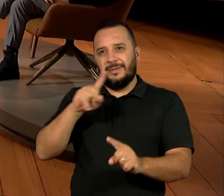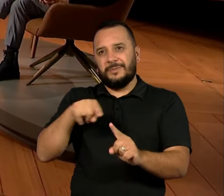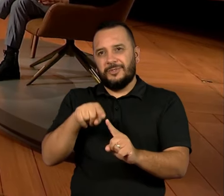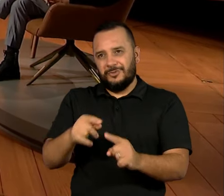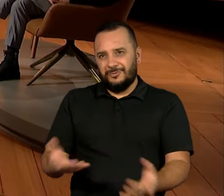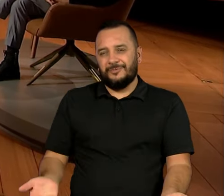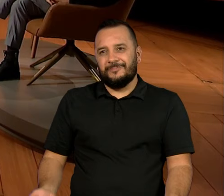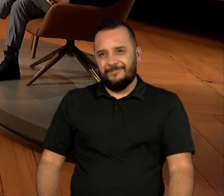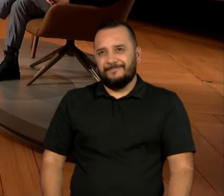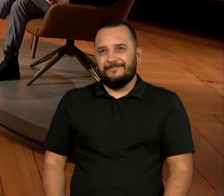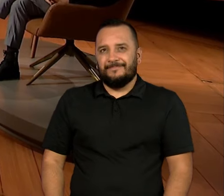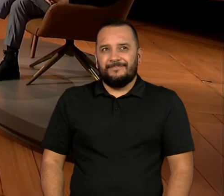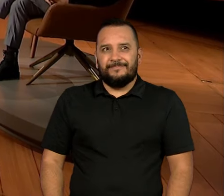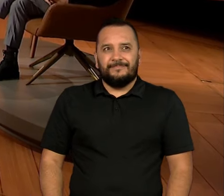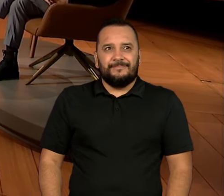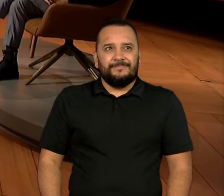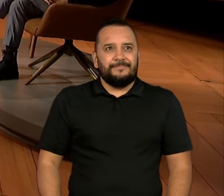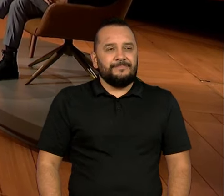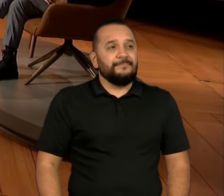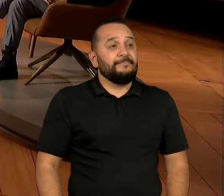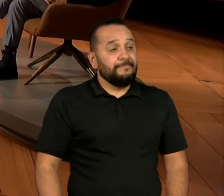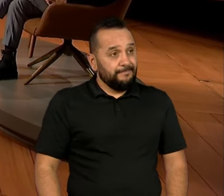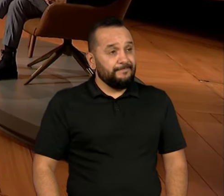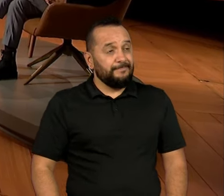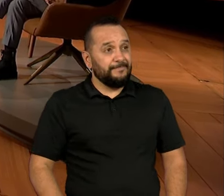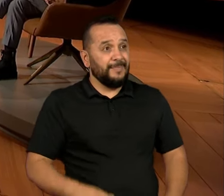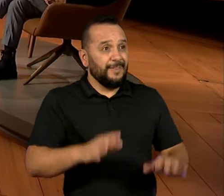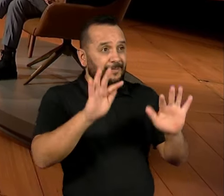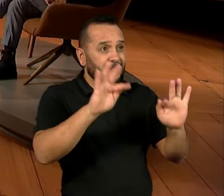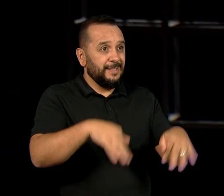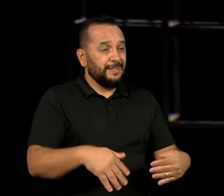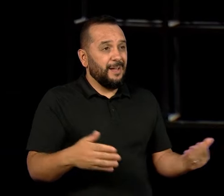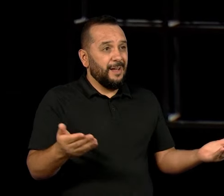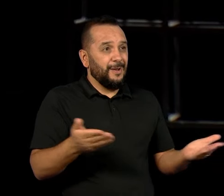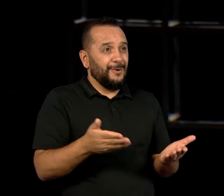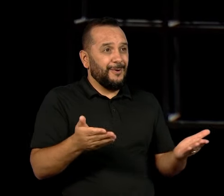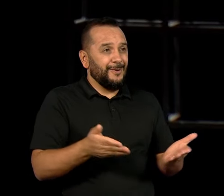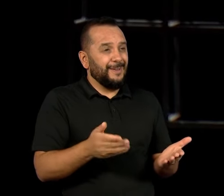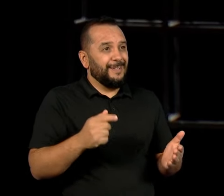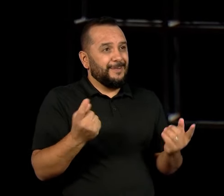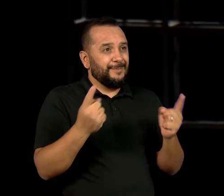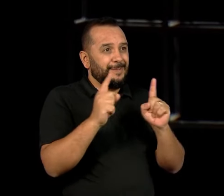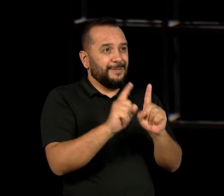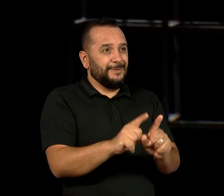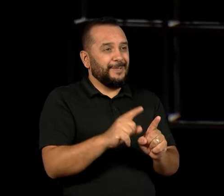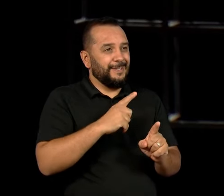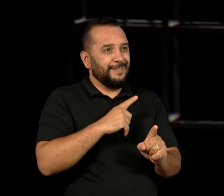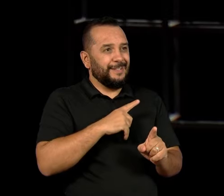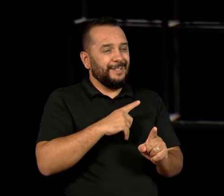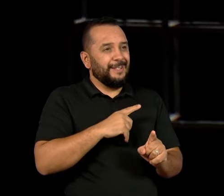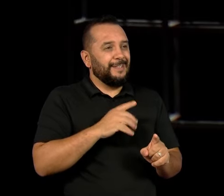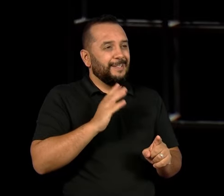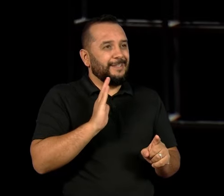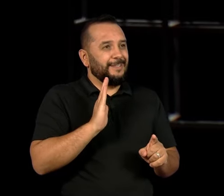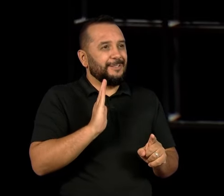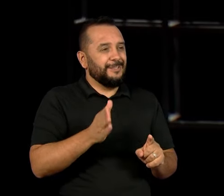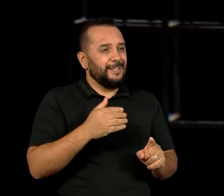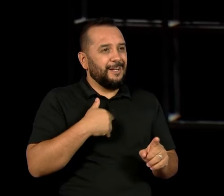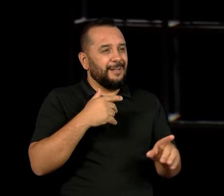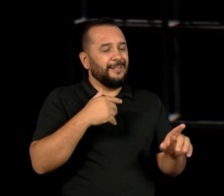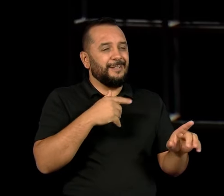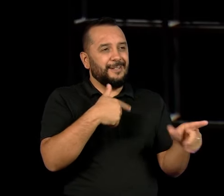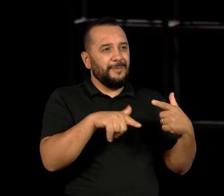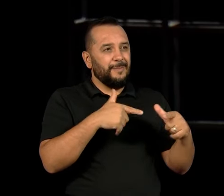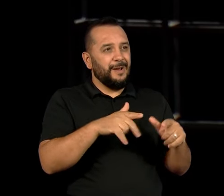audiências. Perfeito. Tiago, para a gente encerrar o programa, com tantas atividades aí, né?